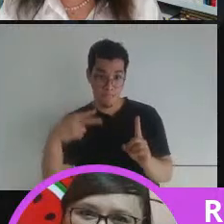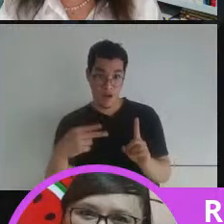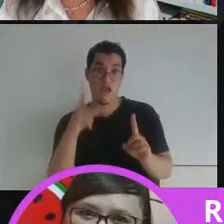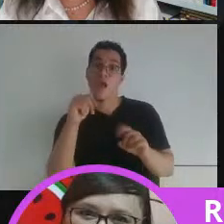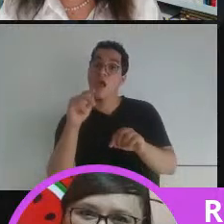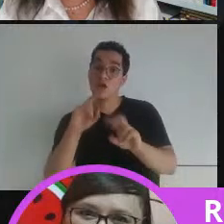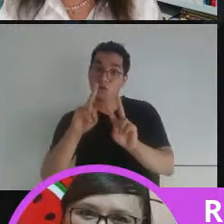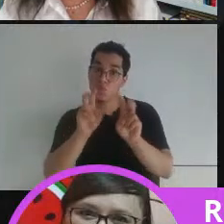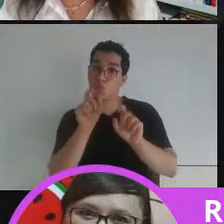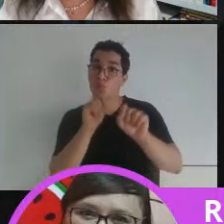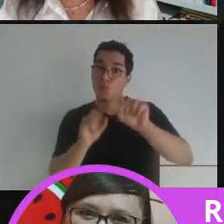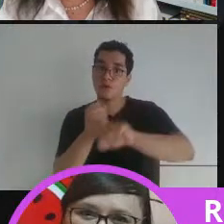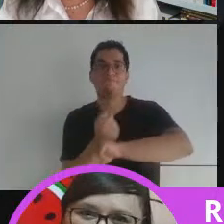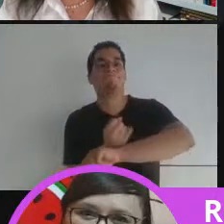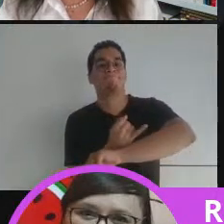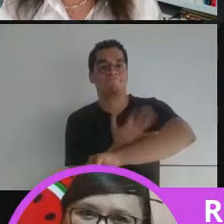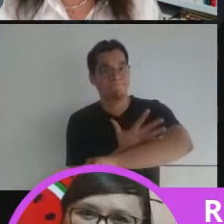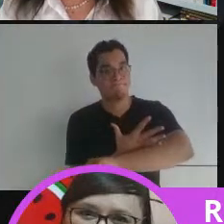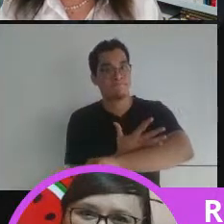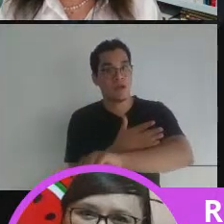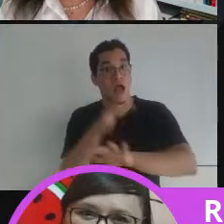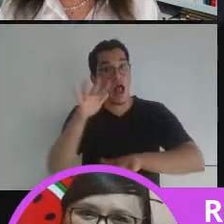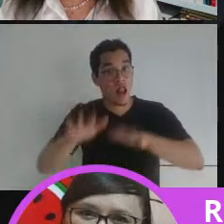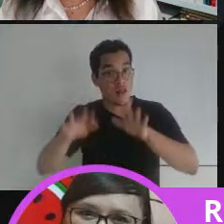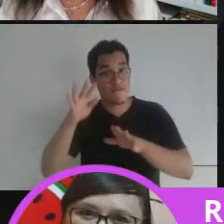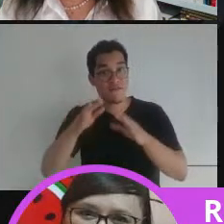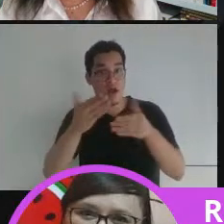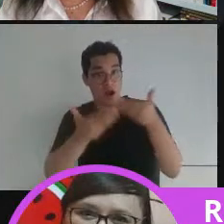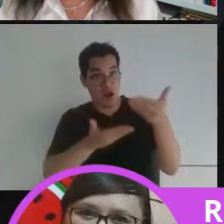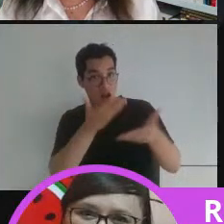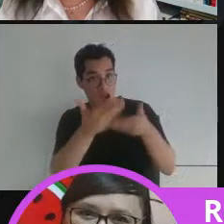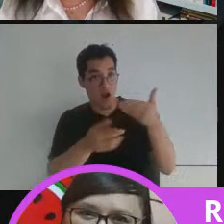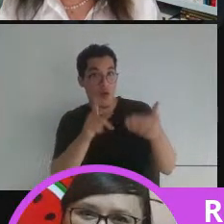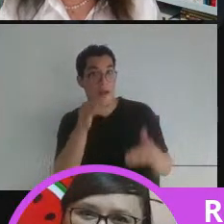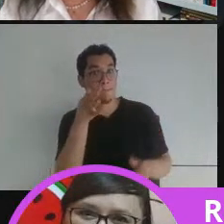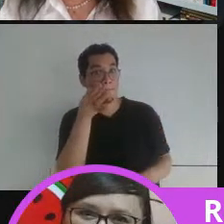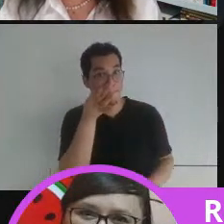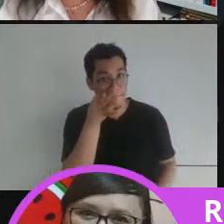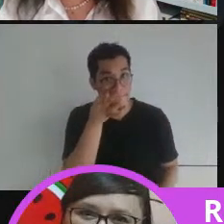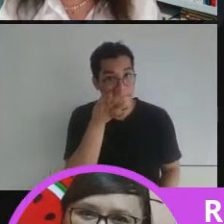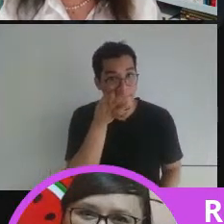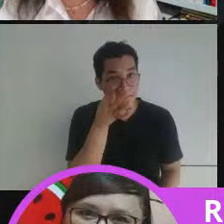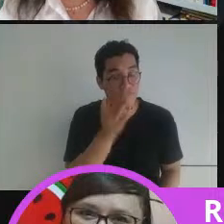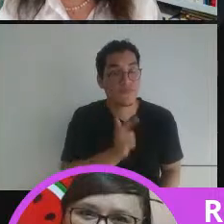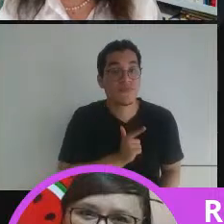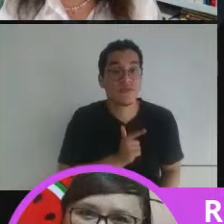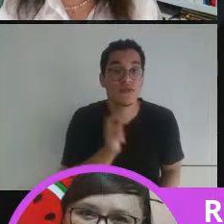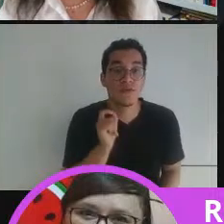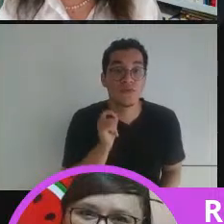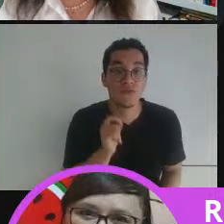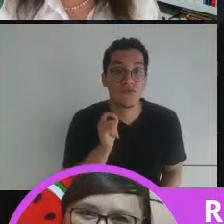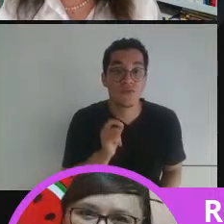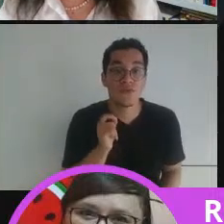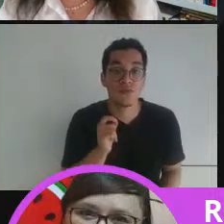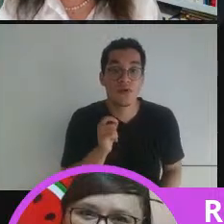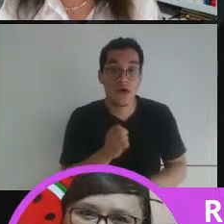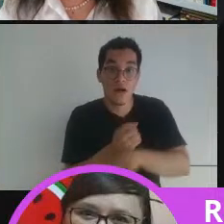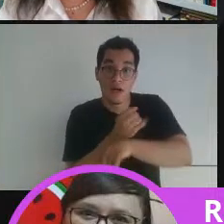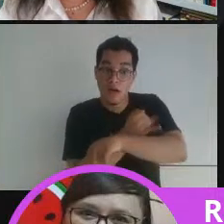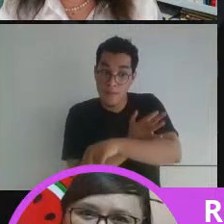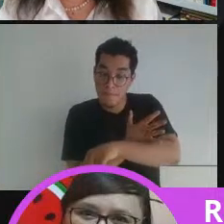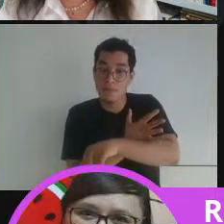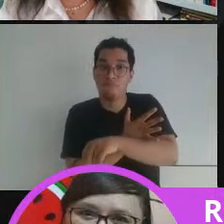a interação presencial, em uma interação presencial, haveria um controle emocional,